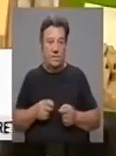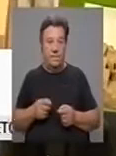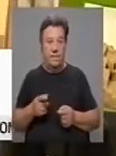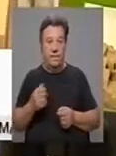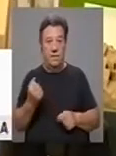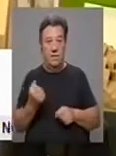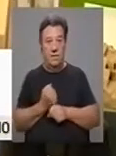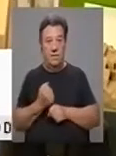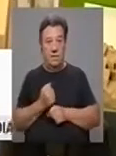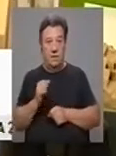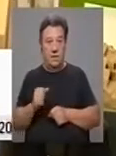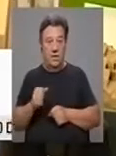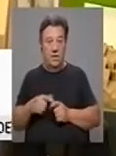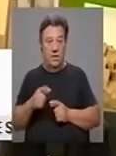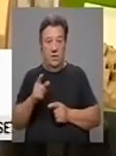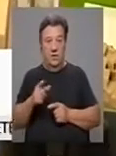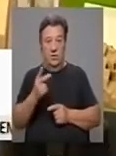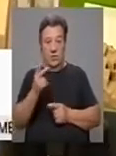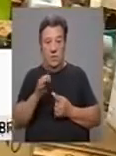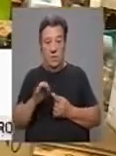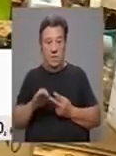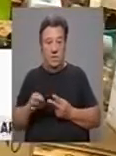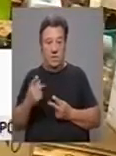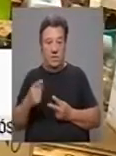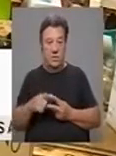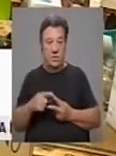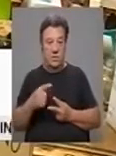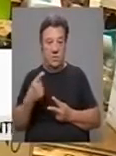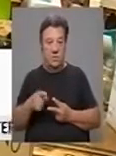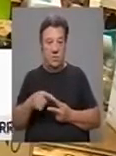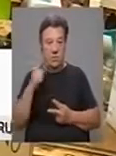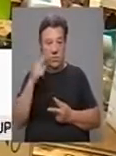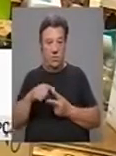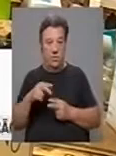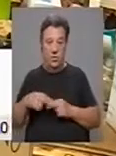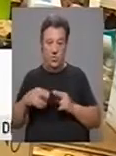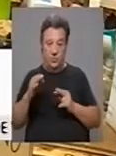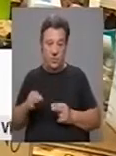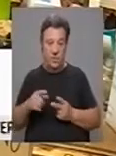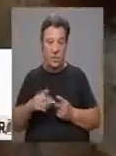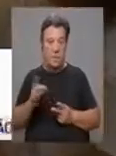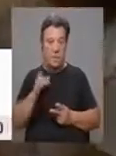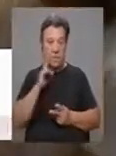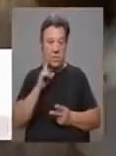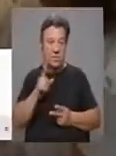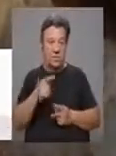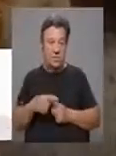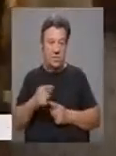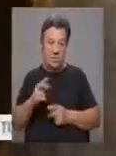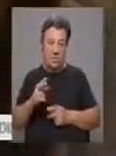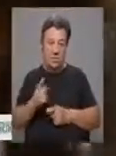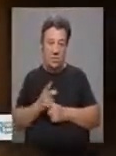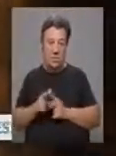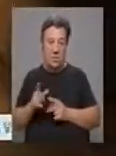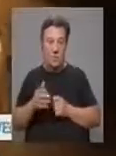O trabalho é constituído por dois elementos. Temos o objeto construído, mas mais importante ainda que o objeto construído,